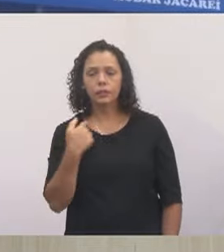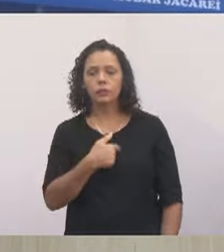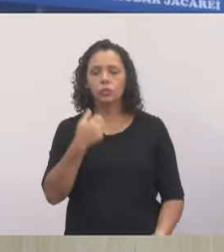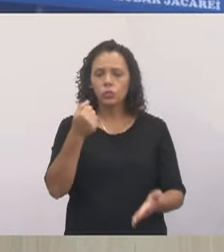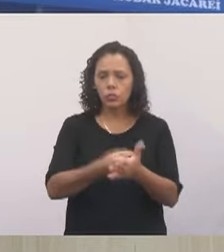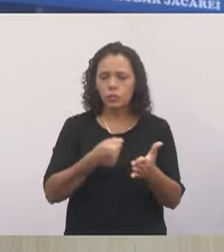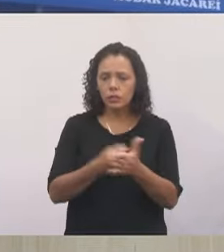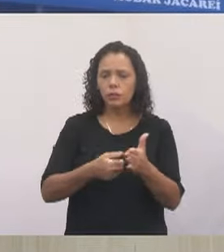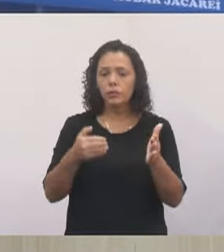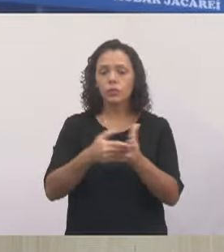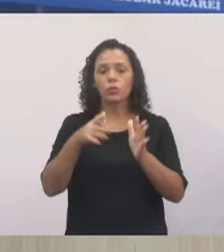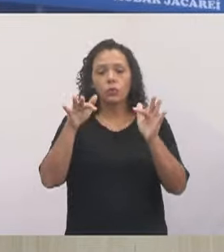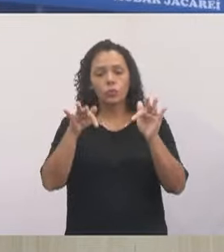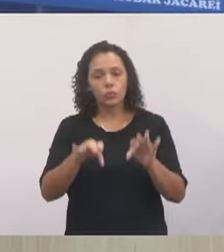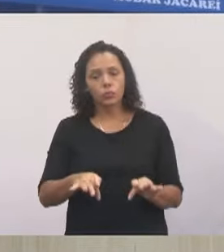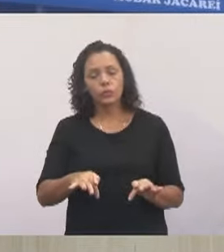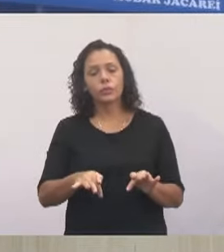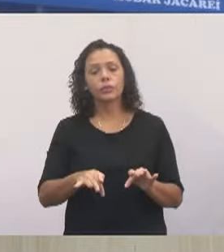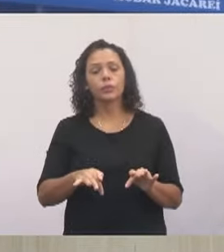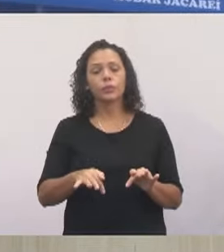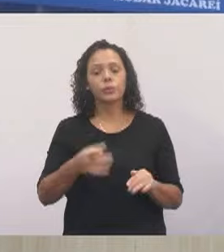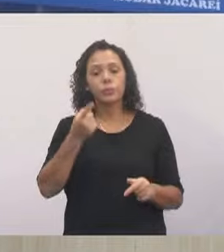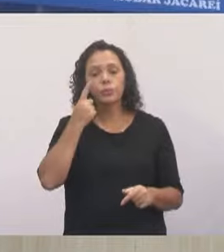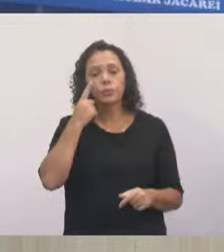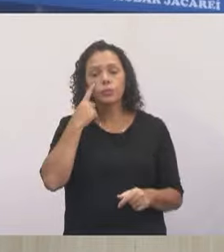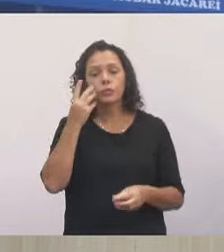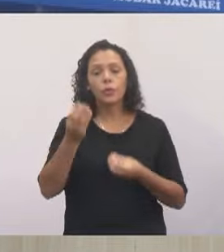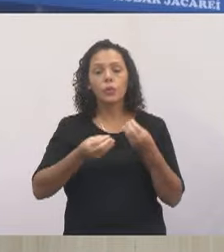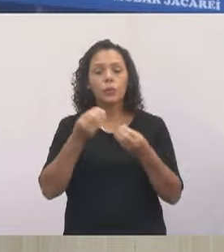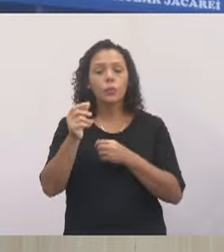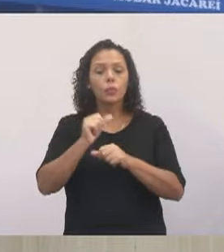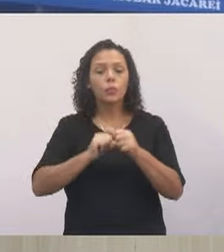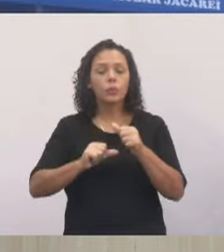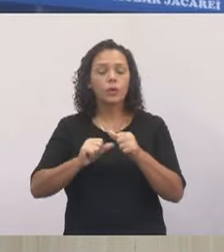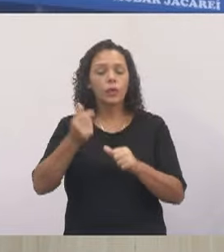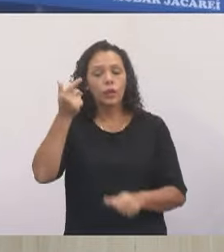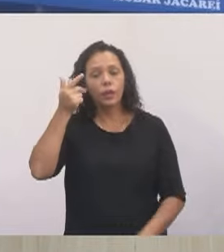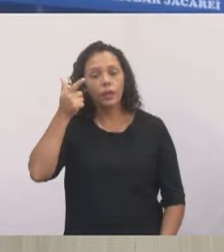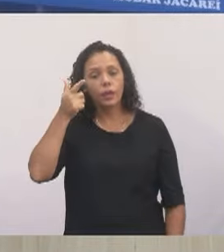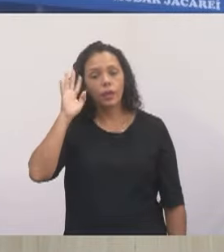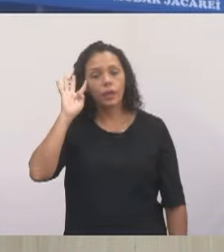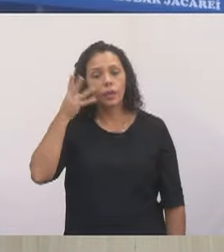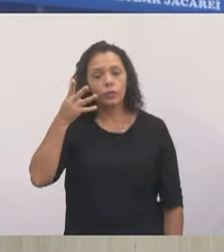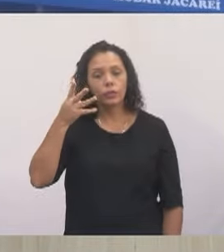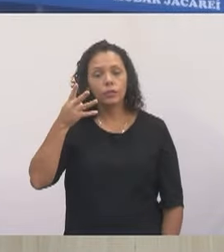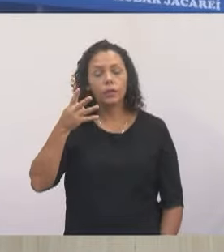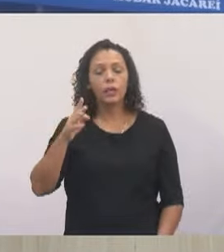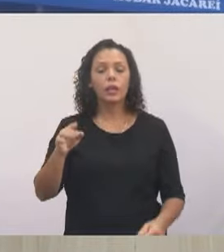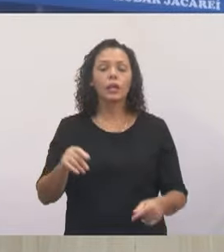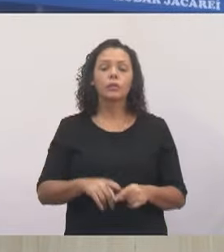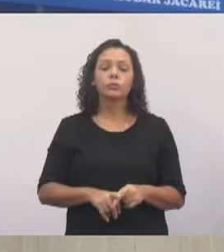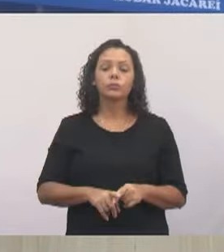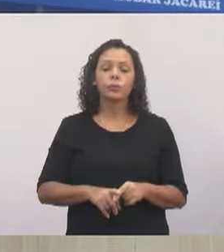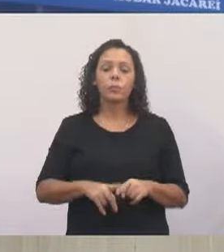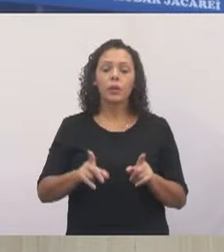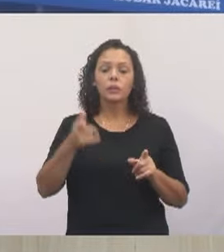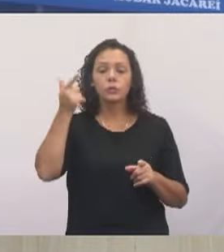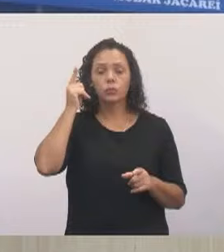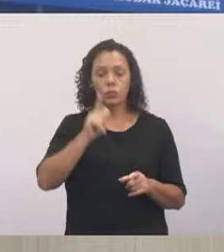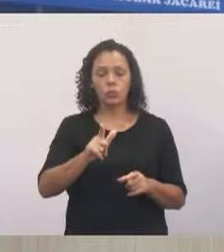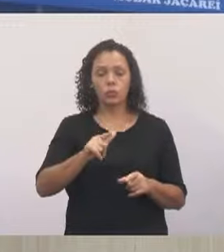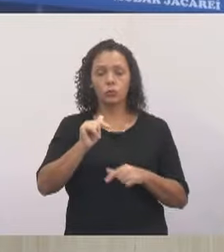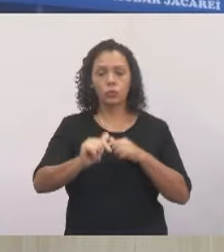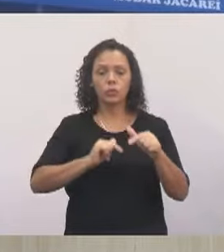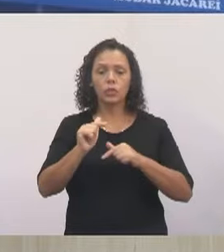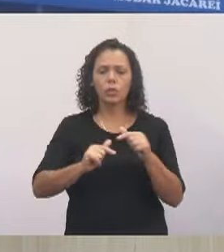para poder ver o que podia... rever junto ao SAI, mas até que a gente conseguiu, vocês estão conseguindo fazer um